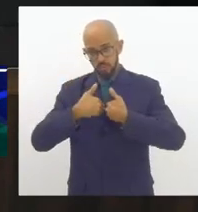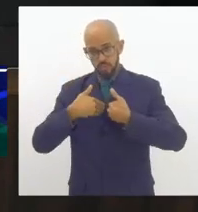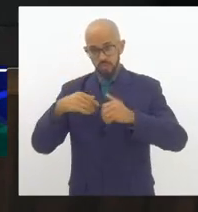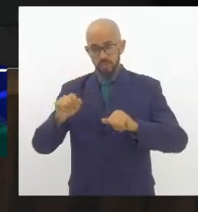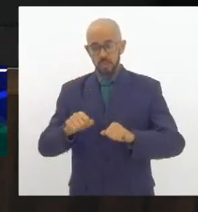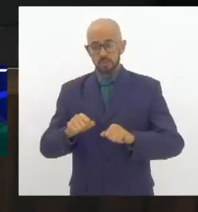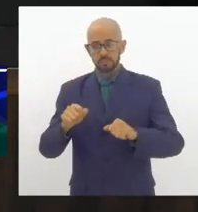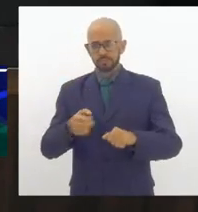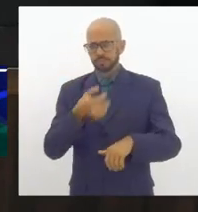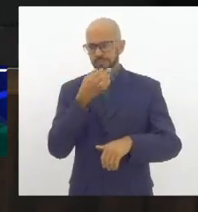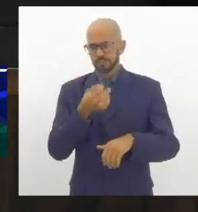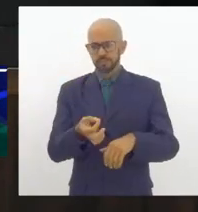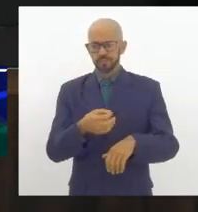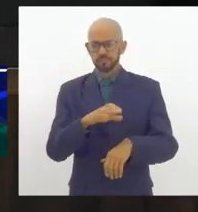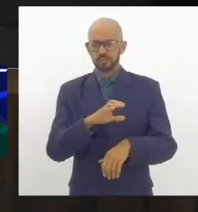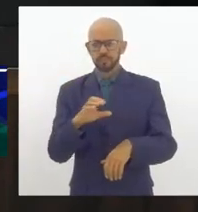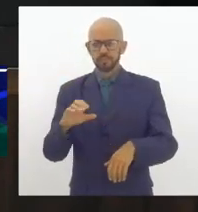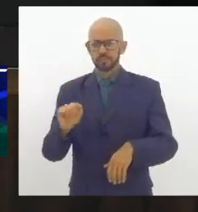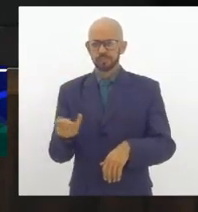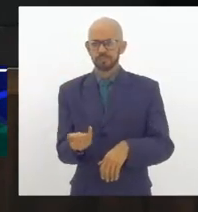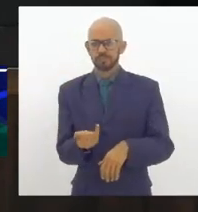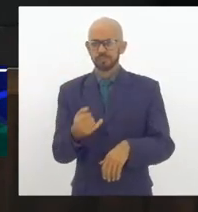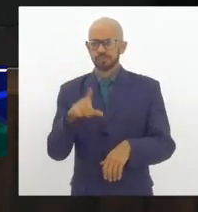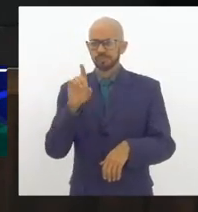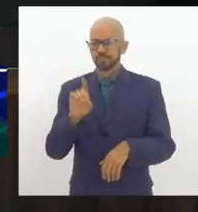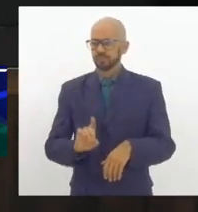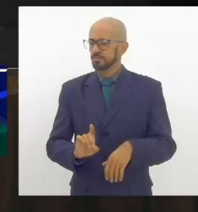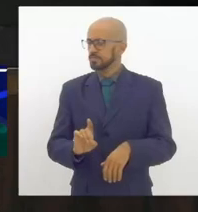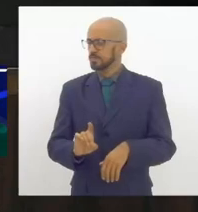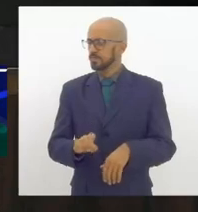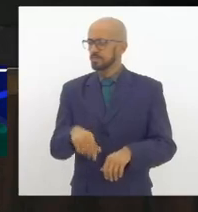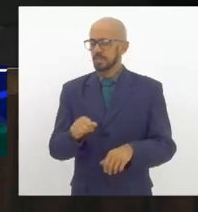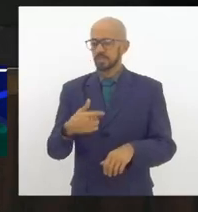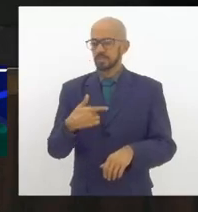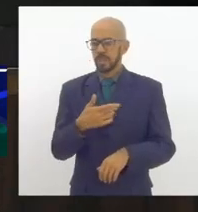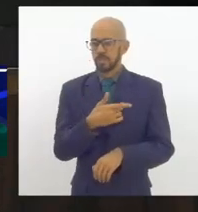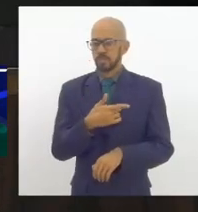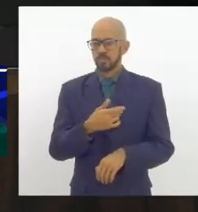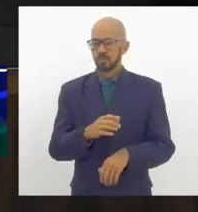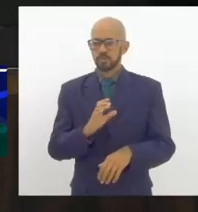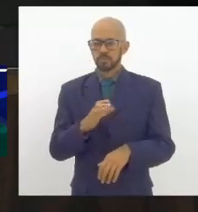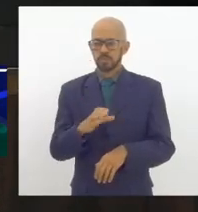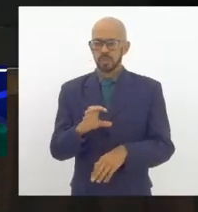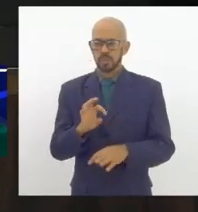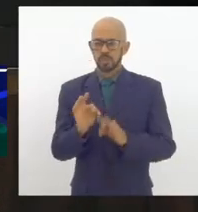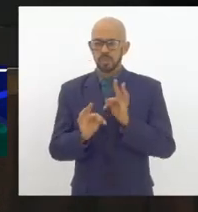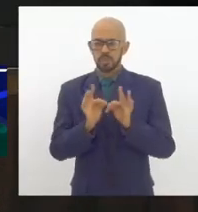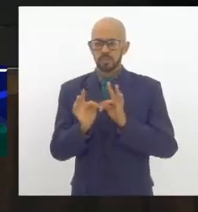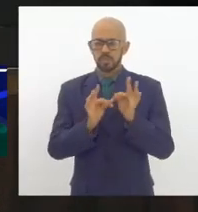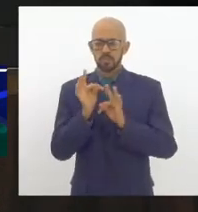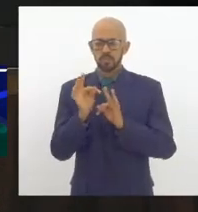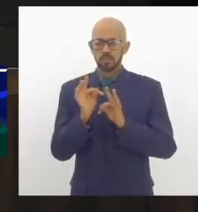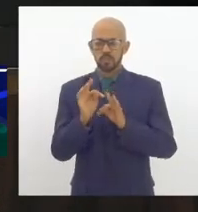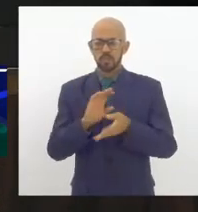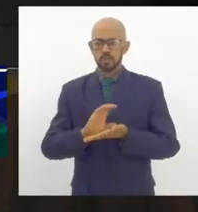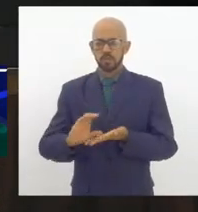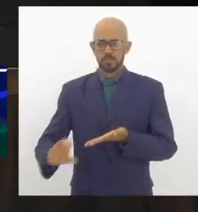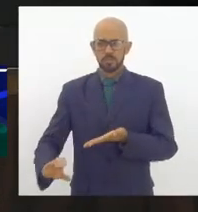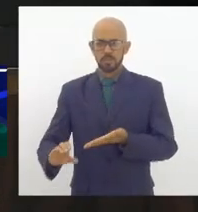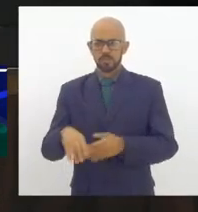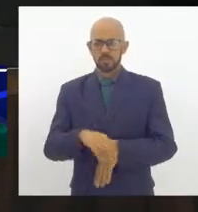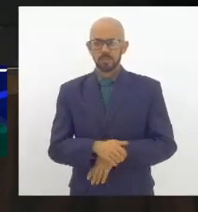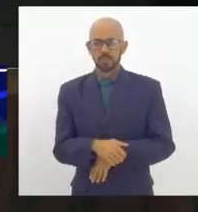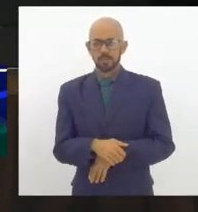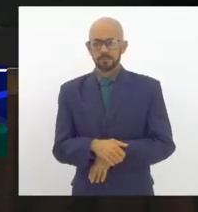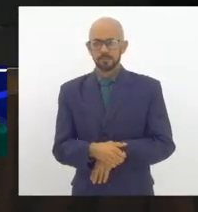pareceres das comissões de condição Justiça da pessoa com deficiência de saúde Centro de Tecnologia e de orçamento creme de